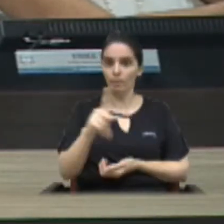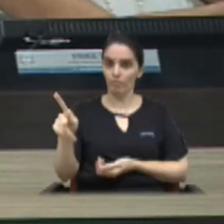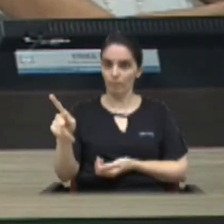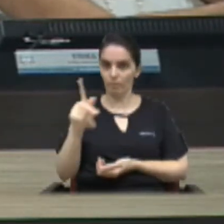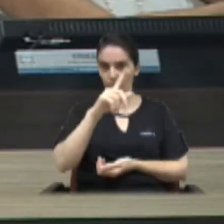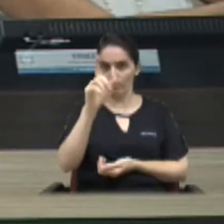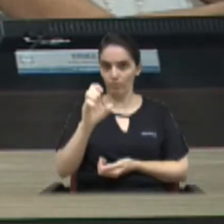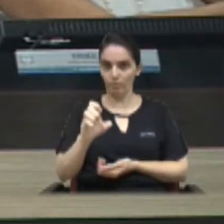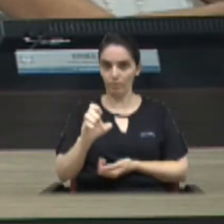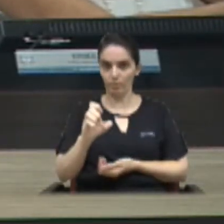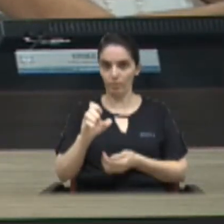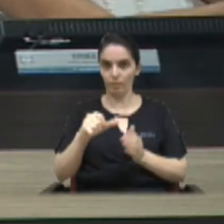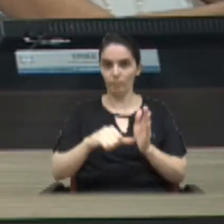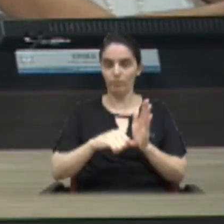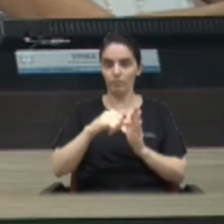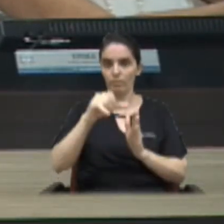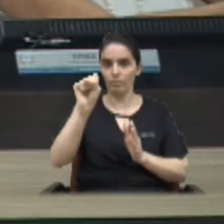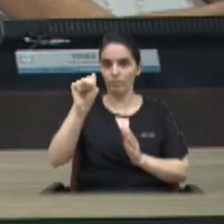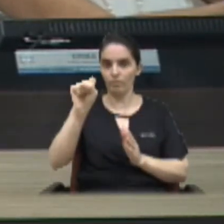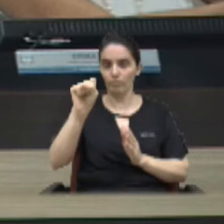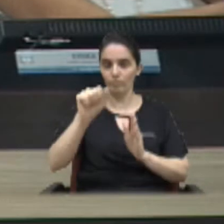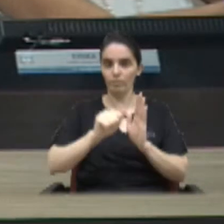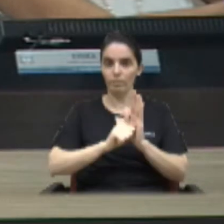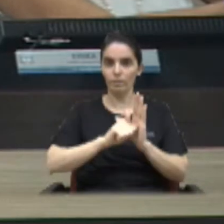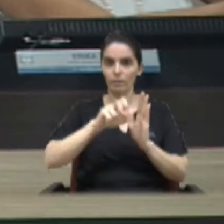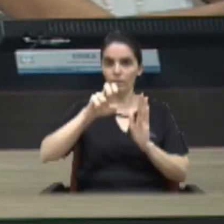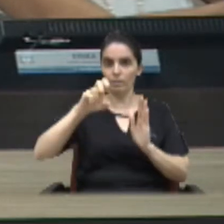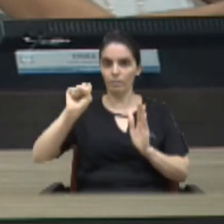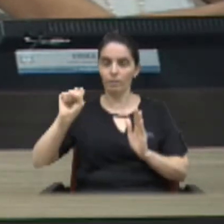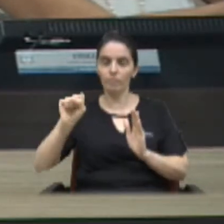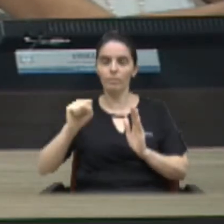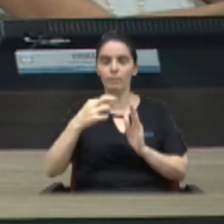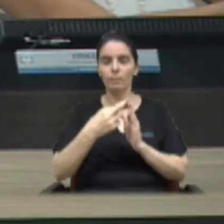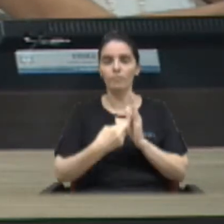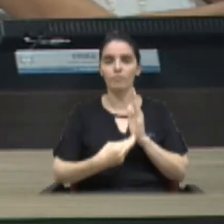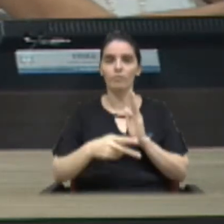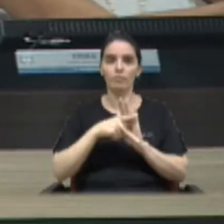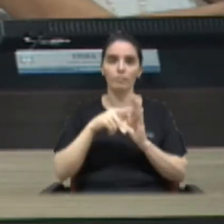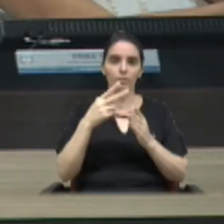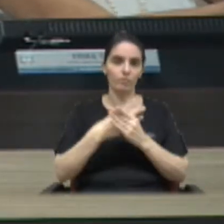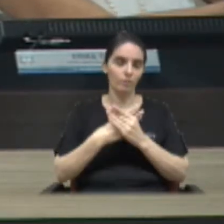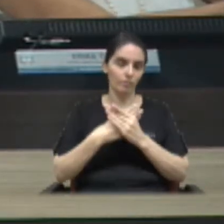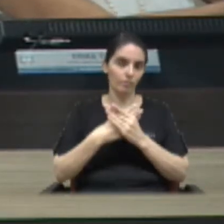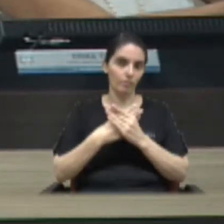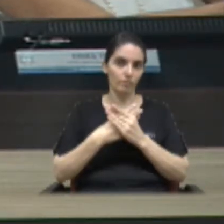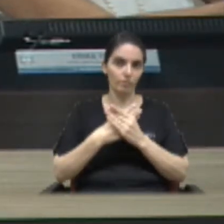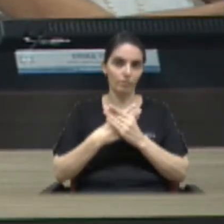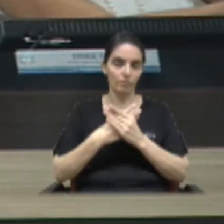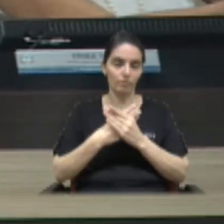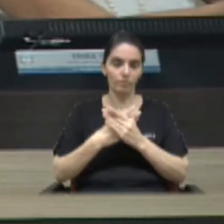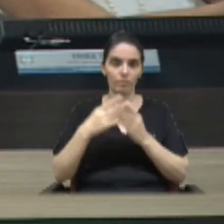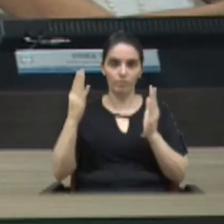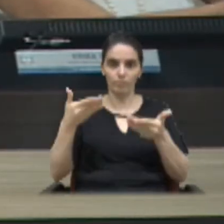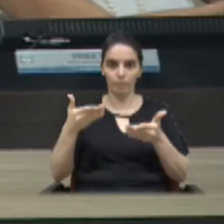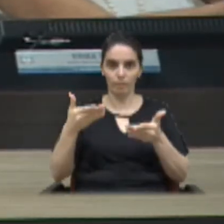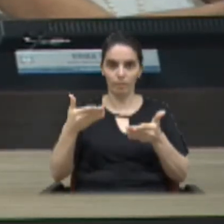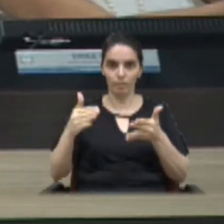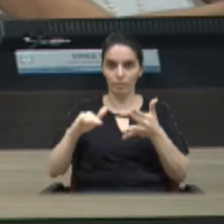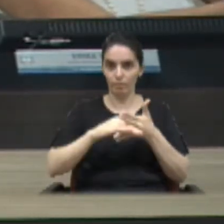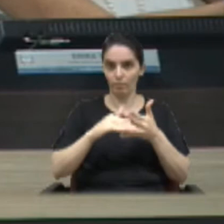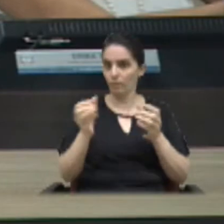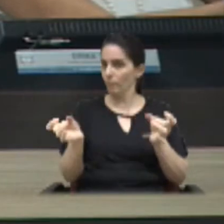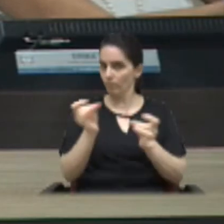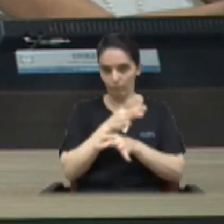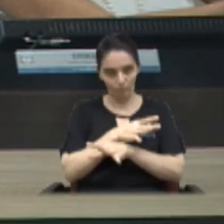diretora nos termos do inciso oitavo do artigo 58 do regimento interno da câmara municipal que seja imediatamente encerrado o